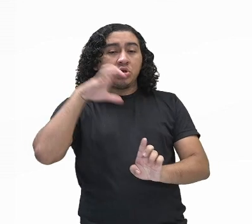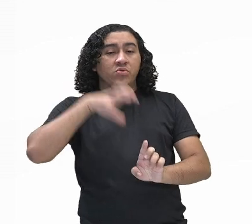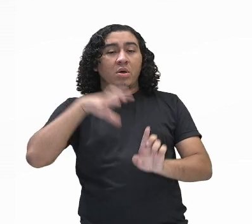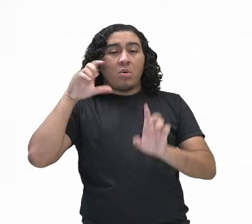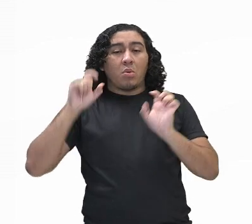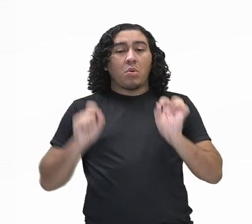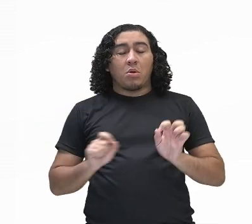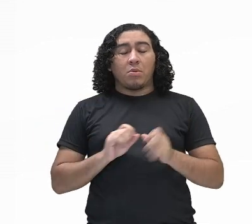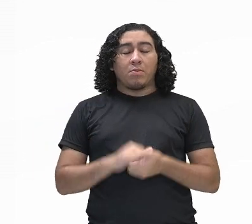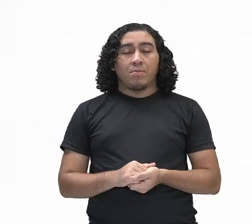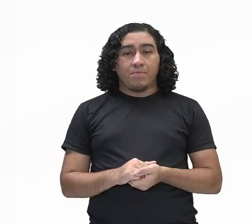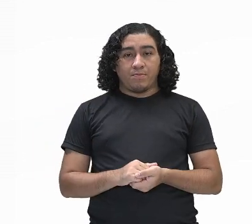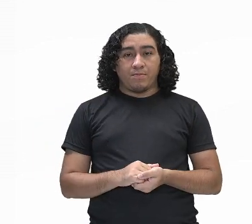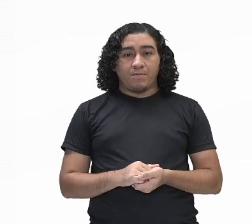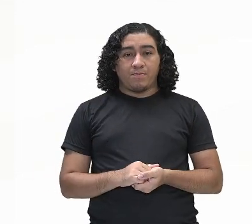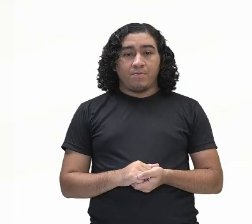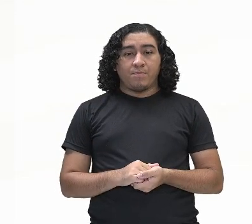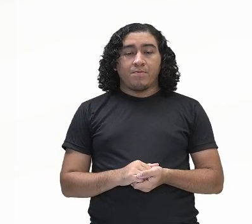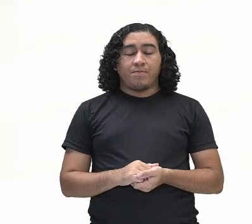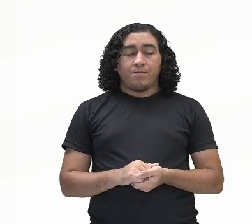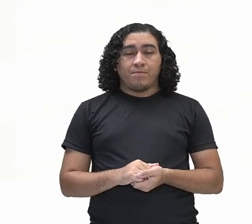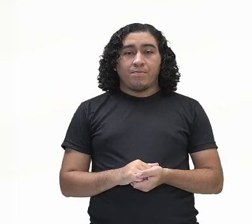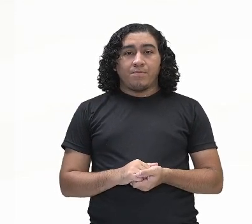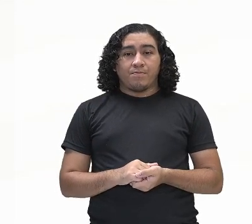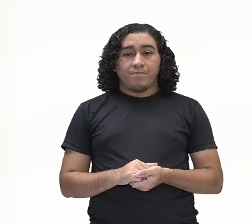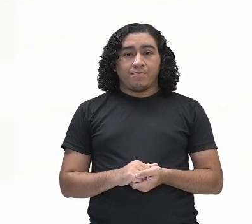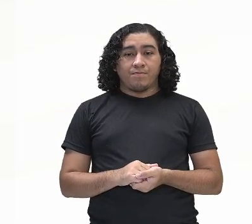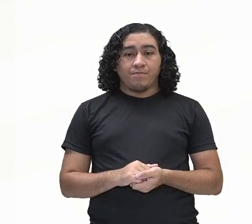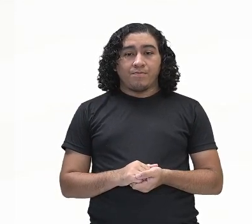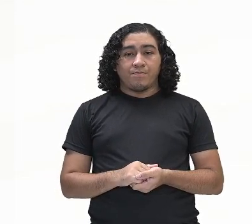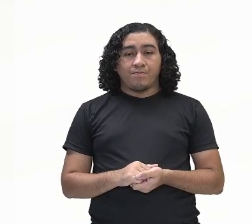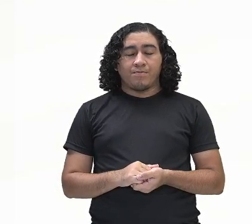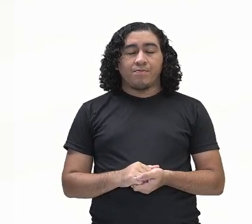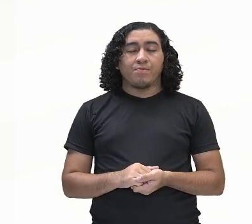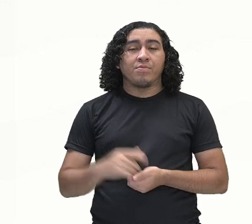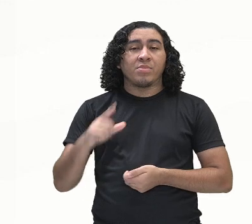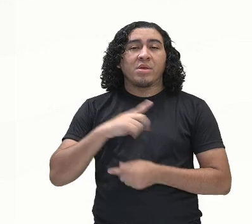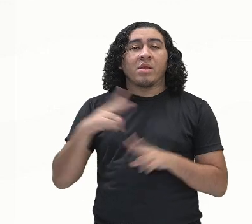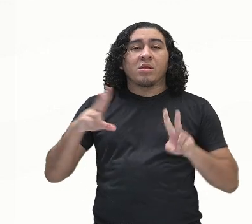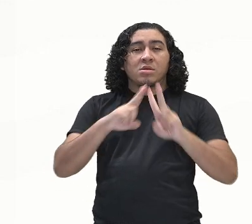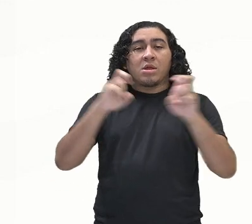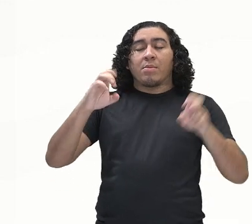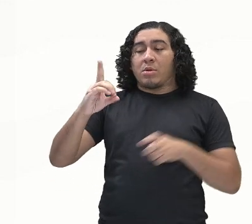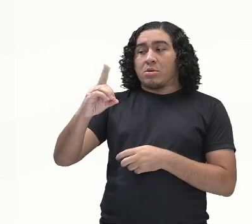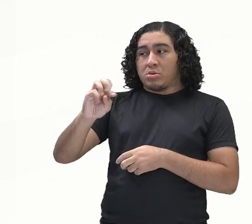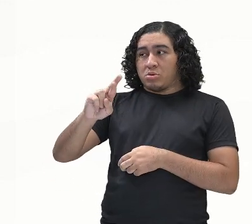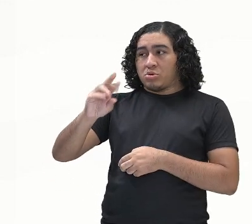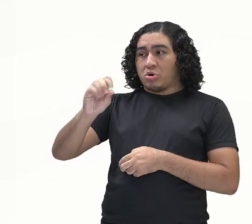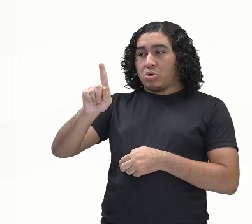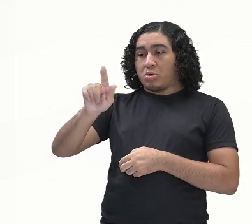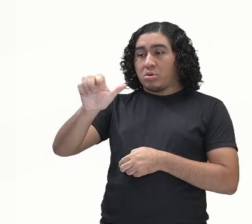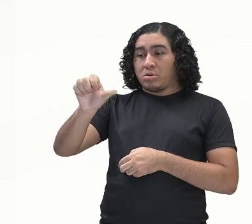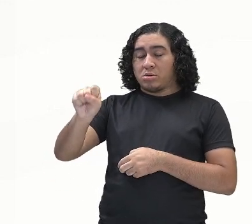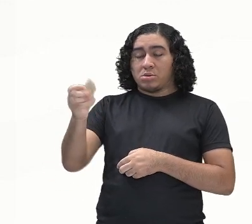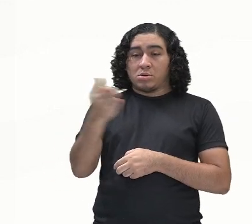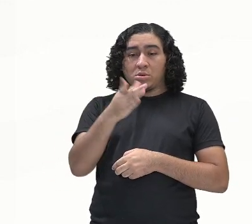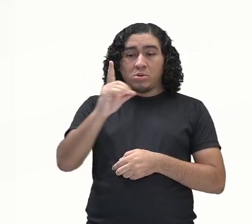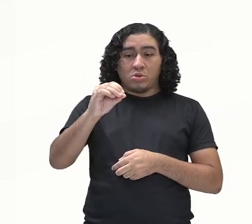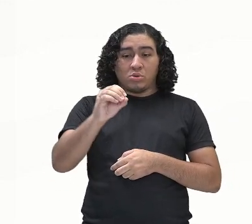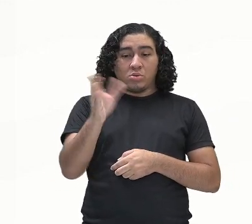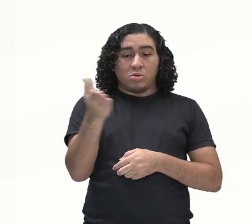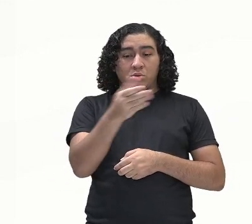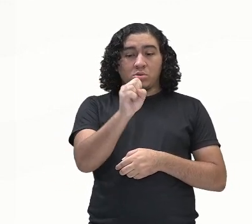olha, a gente sempre fala também sobre a questão das drogas do sertão, né? Que inclusive